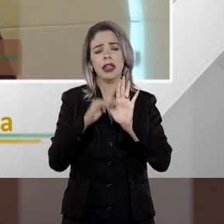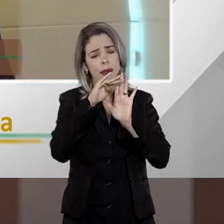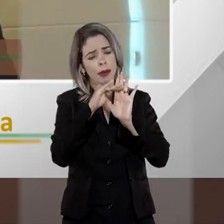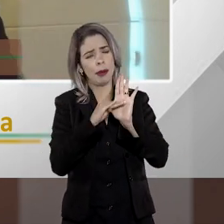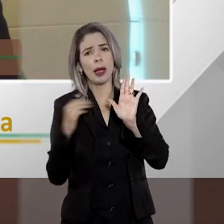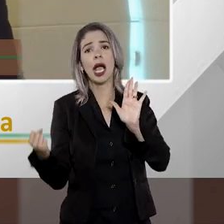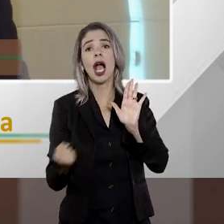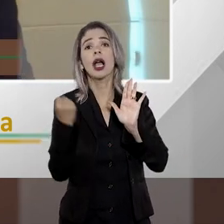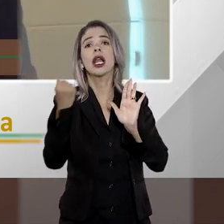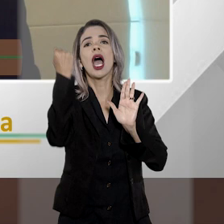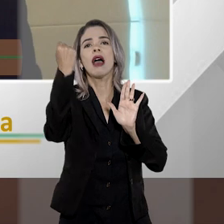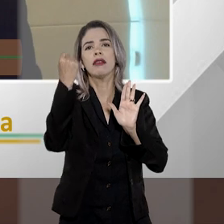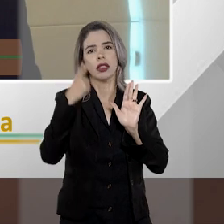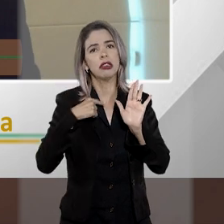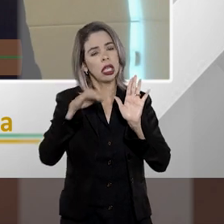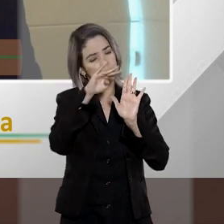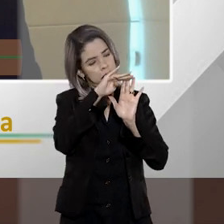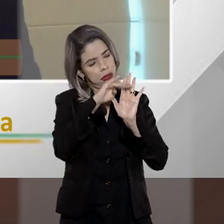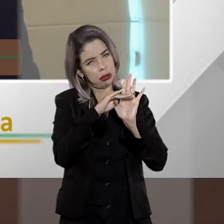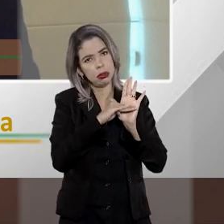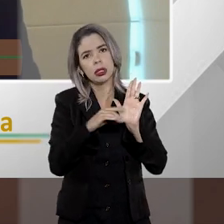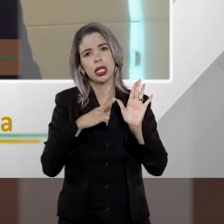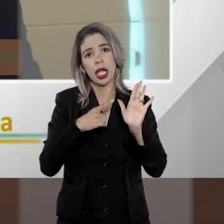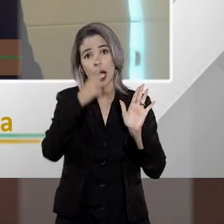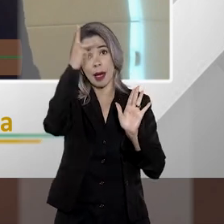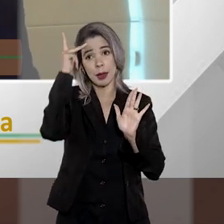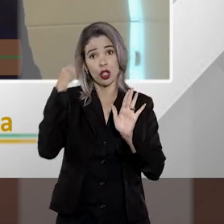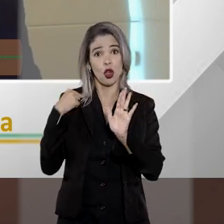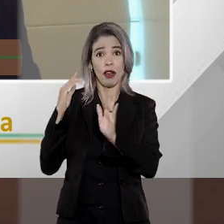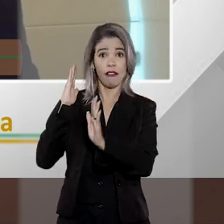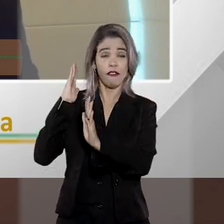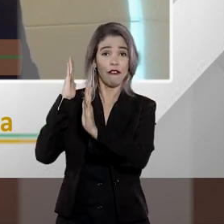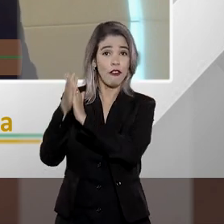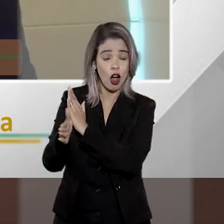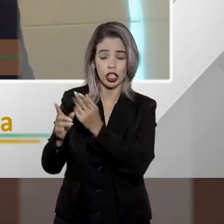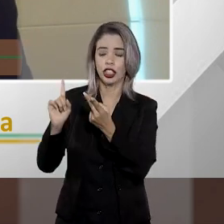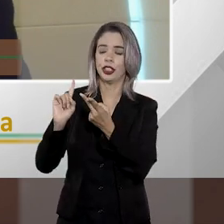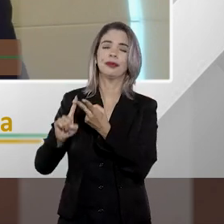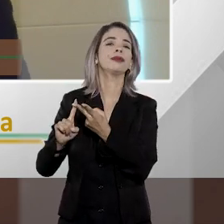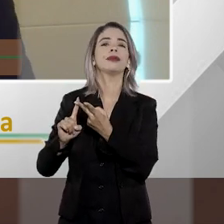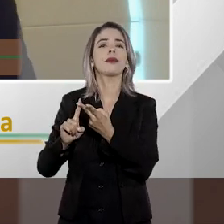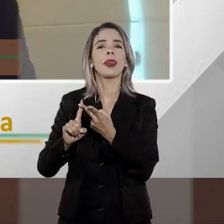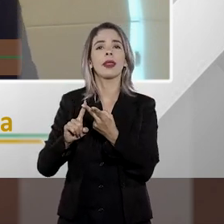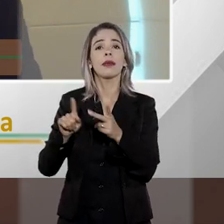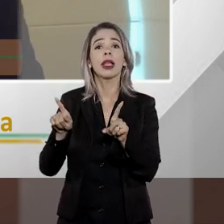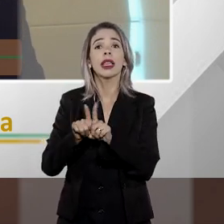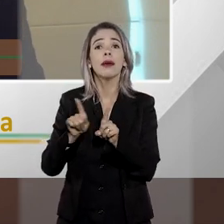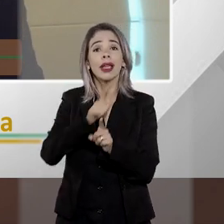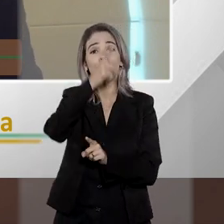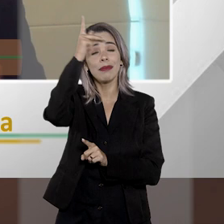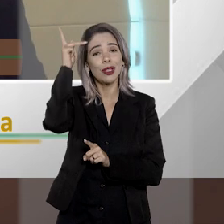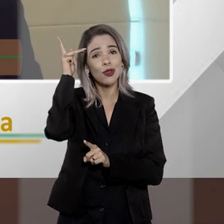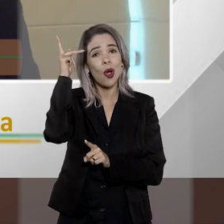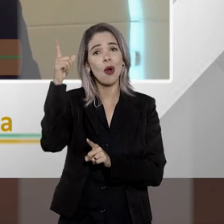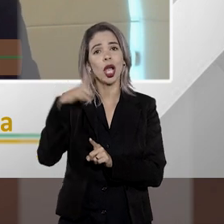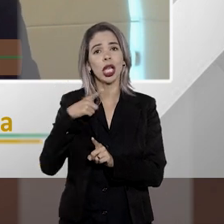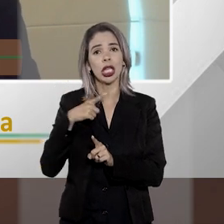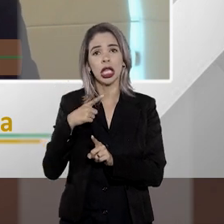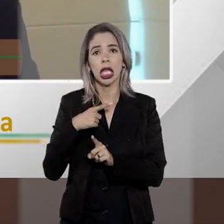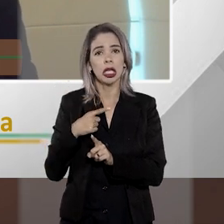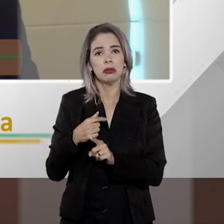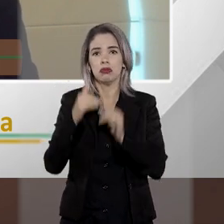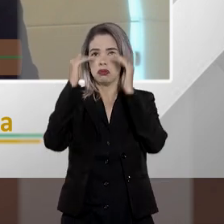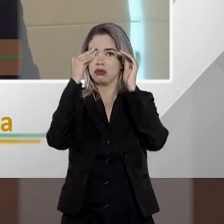50 ele cita essas faltas graves. Por exemplo, o indivíduo que foge, o indivíduo que inobserva